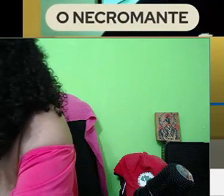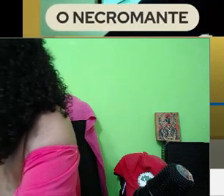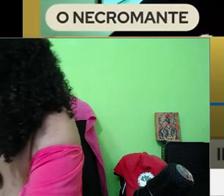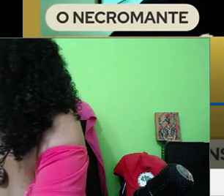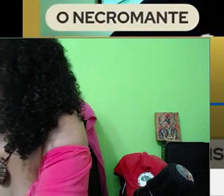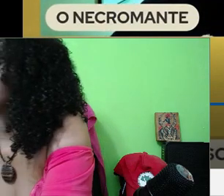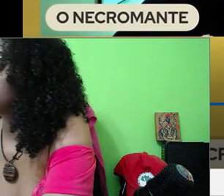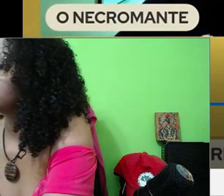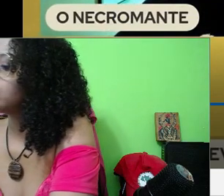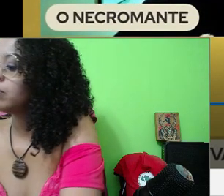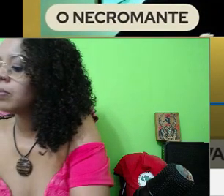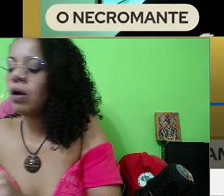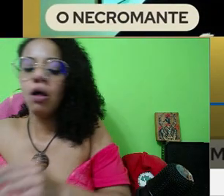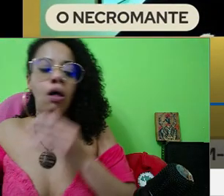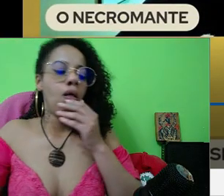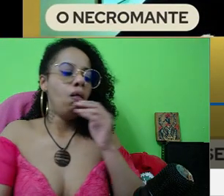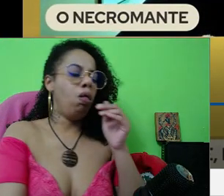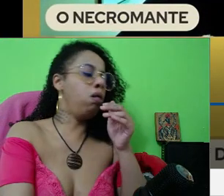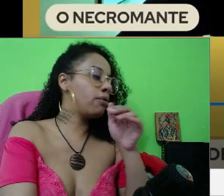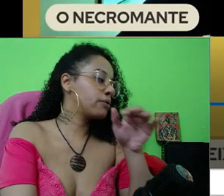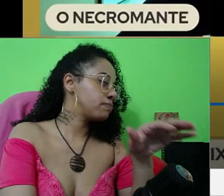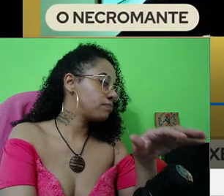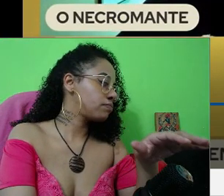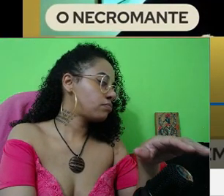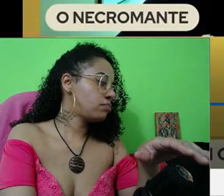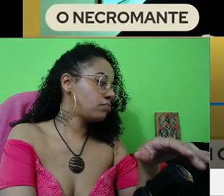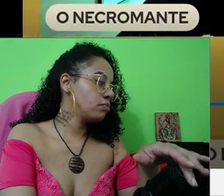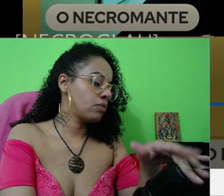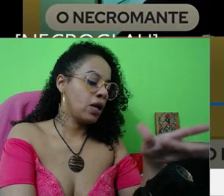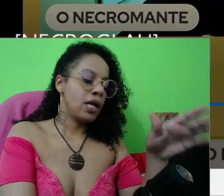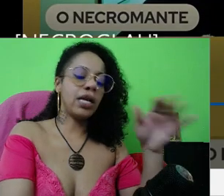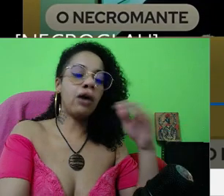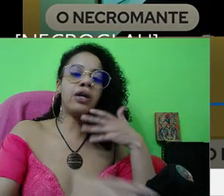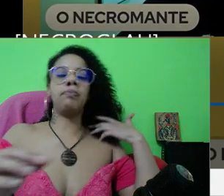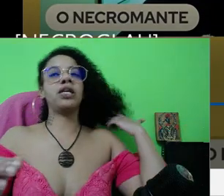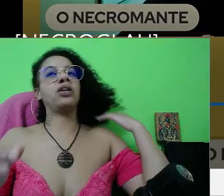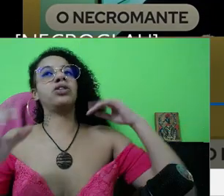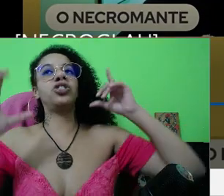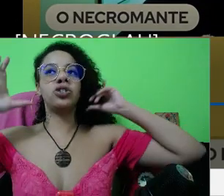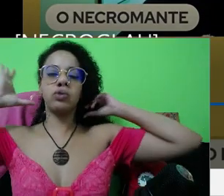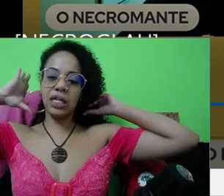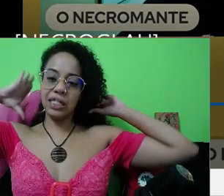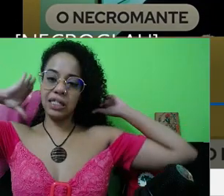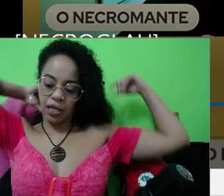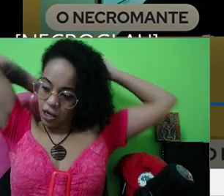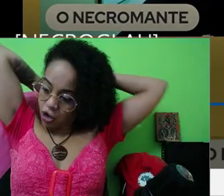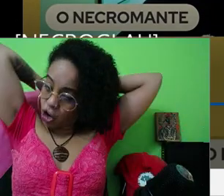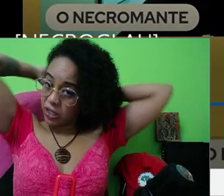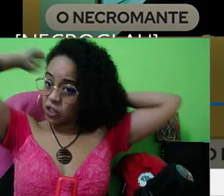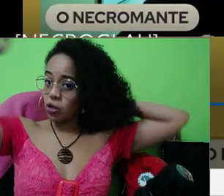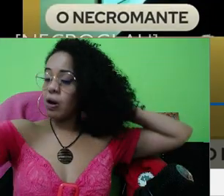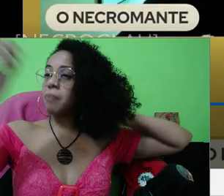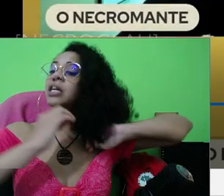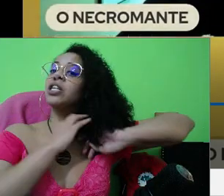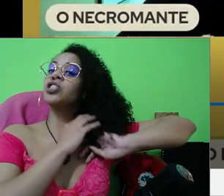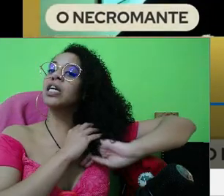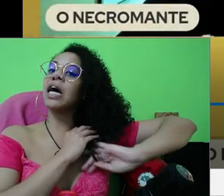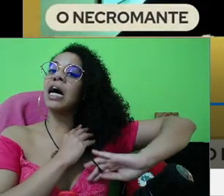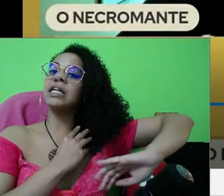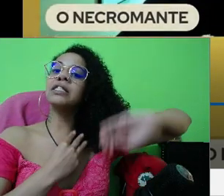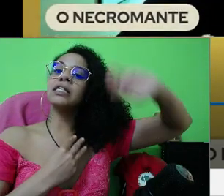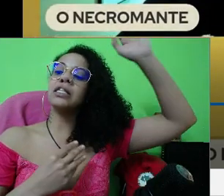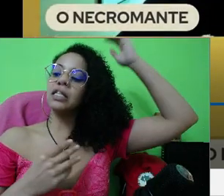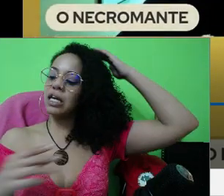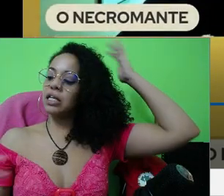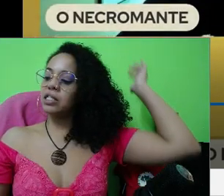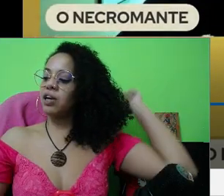que é um homem preto não não amiguinho deixa eu te escurecer começou a me